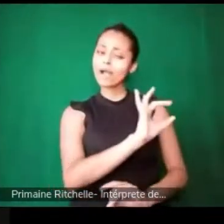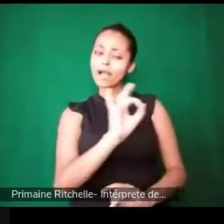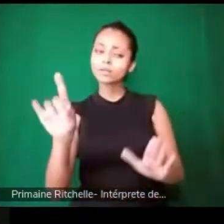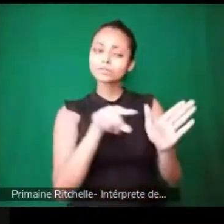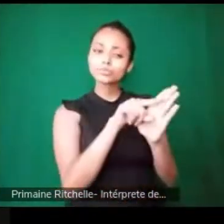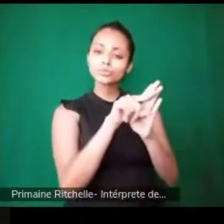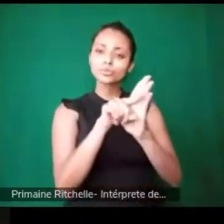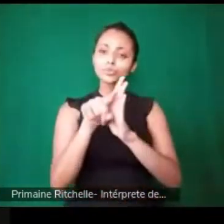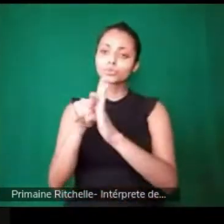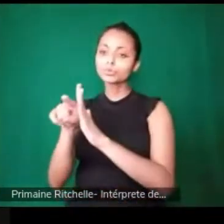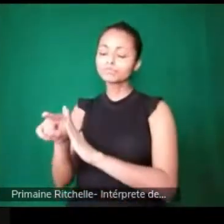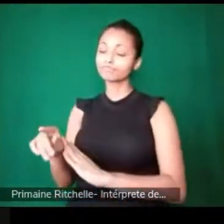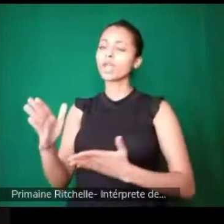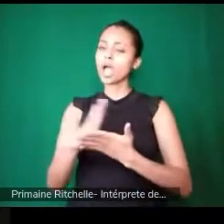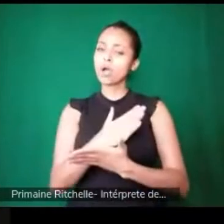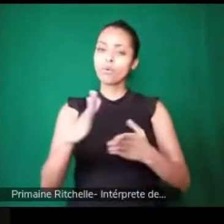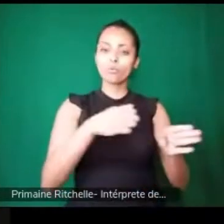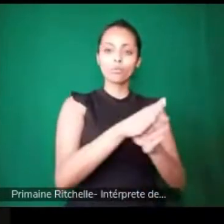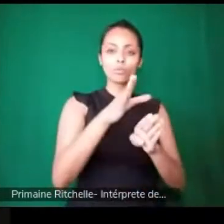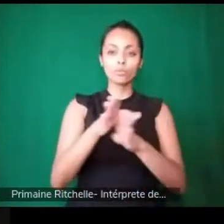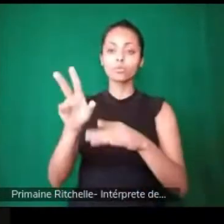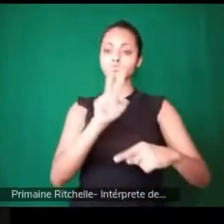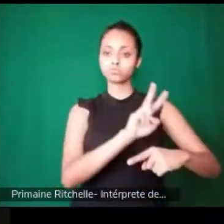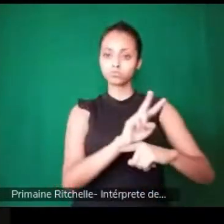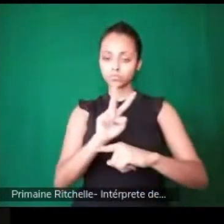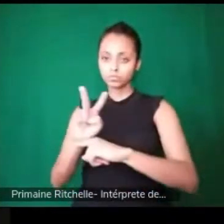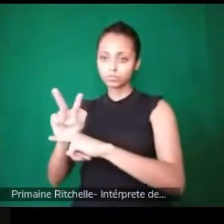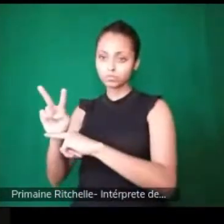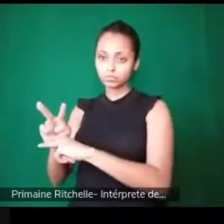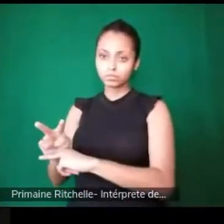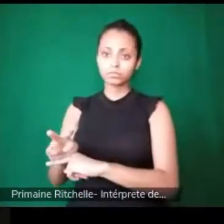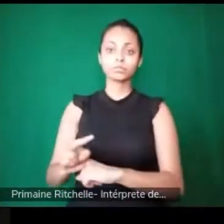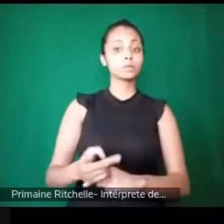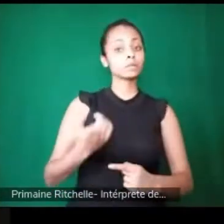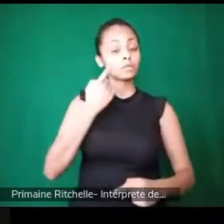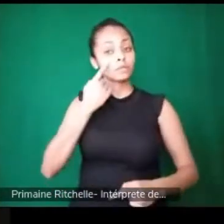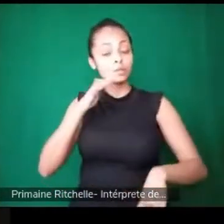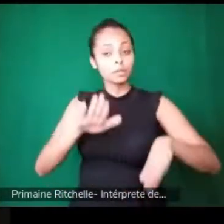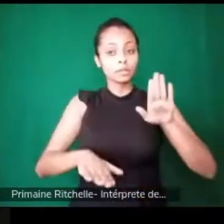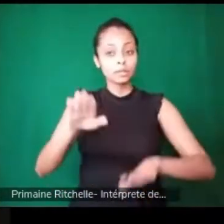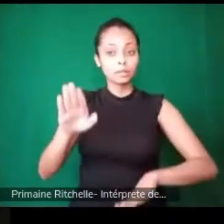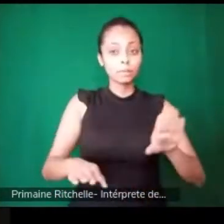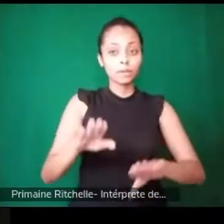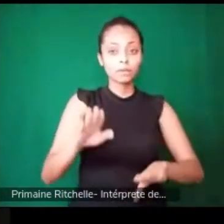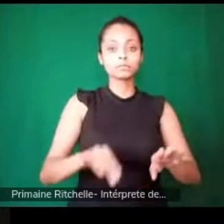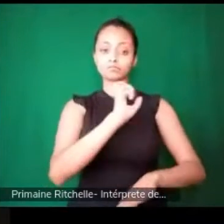algumas recomendações de segurança elas poderão ser flexibilizadas, né, a depender da condição do